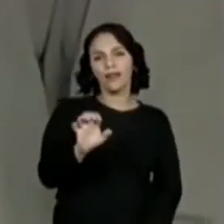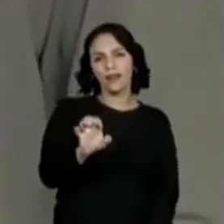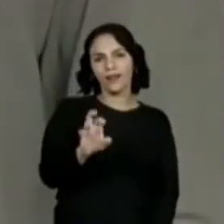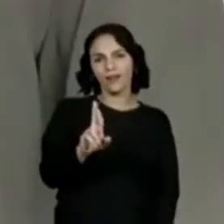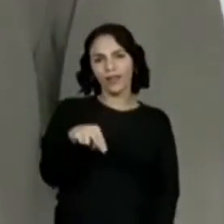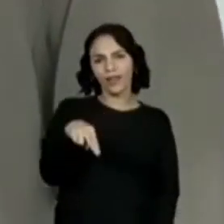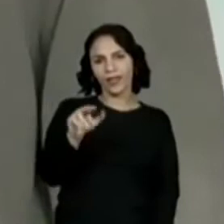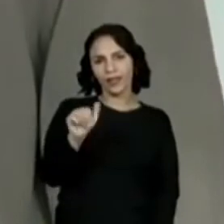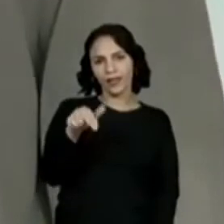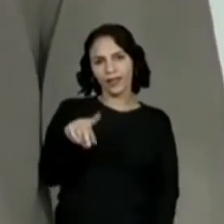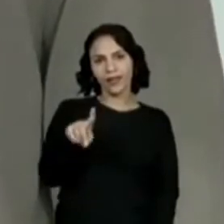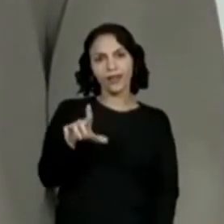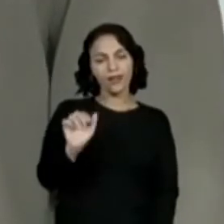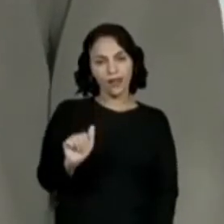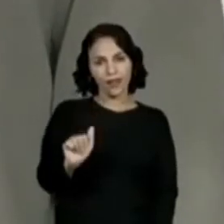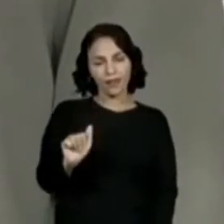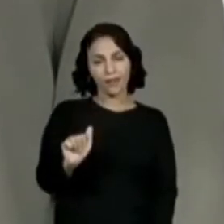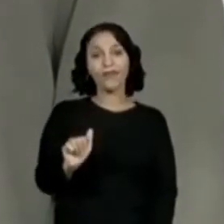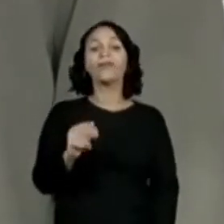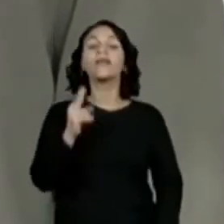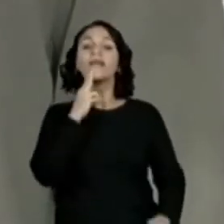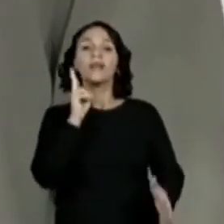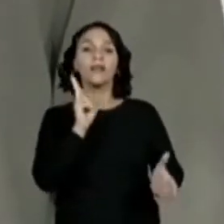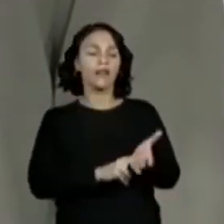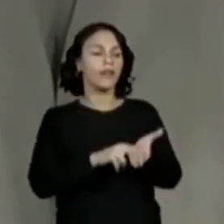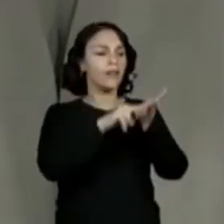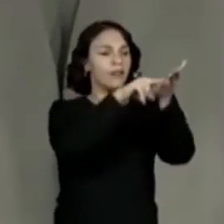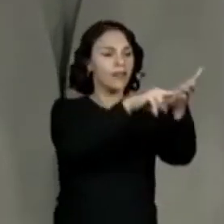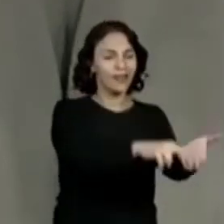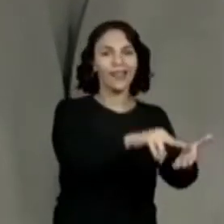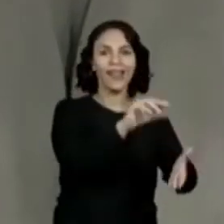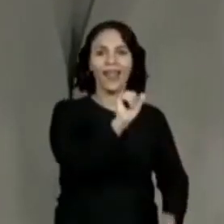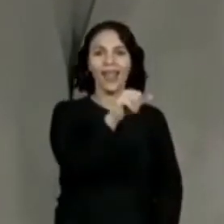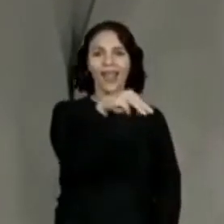e o destinatário a Amanda.